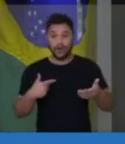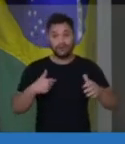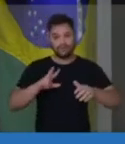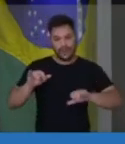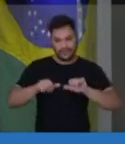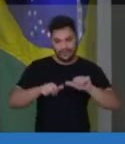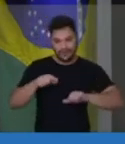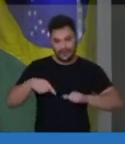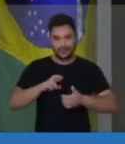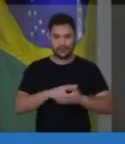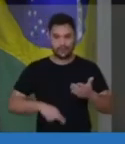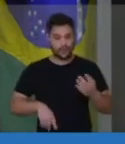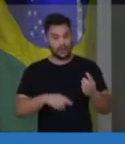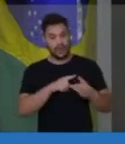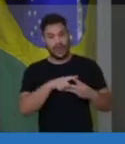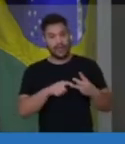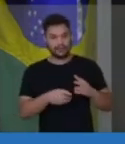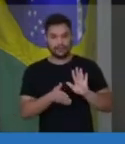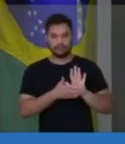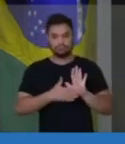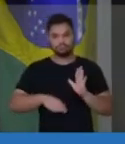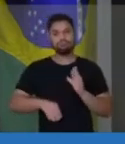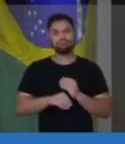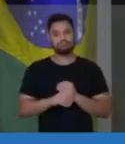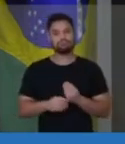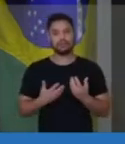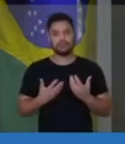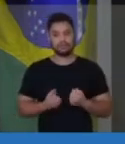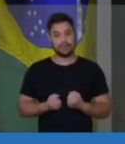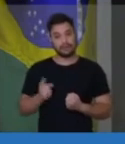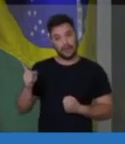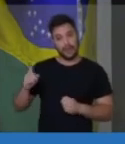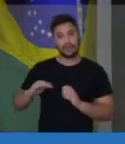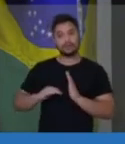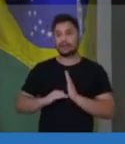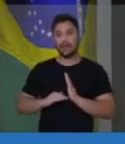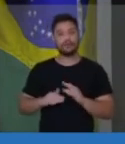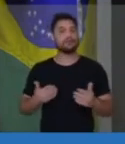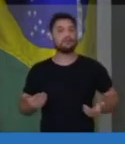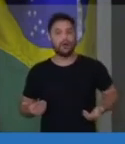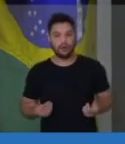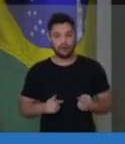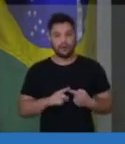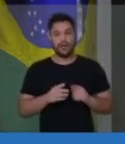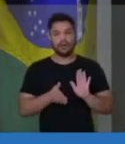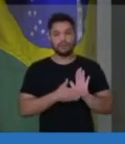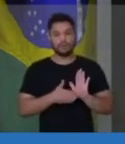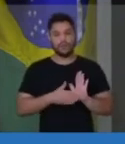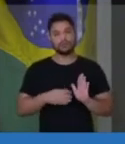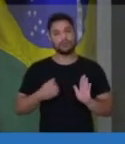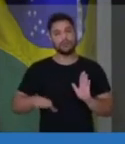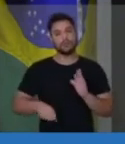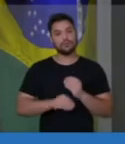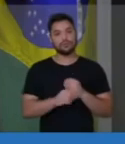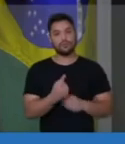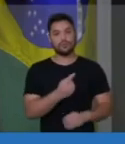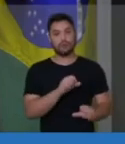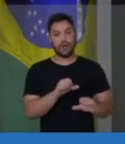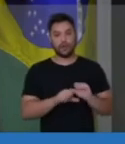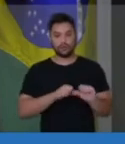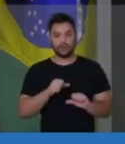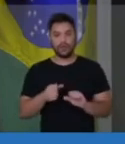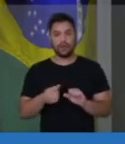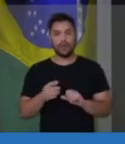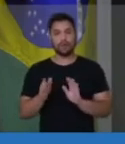relatório. As 3 emendas acolhidas no Senado Federal são: emenda número 1, altera a emenda